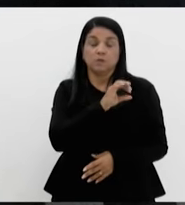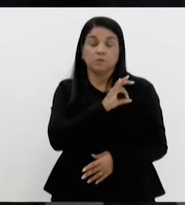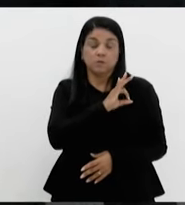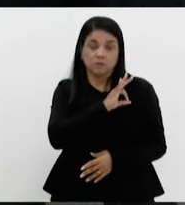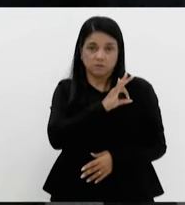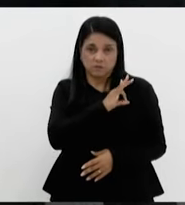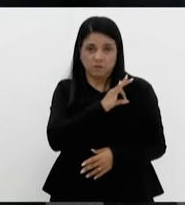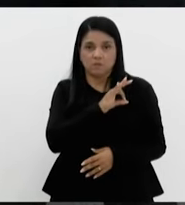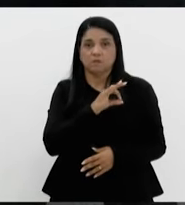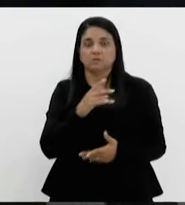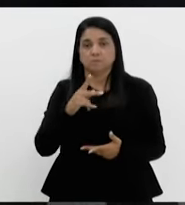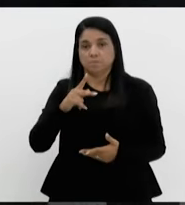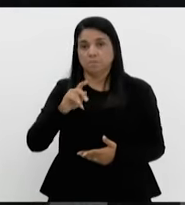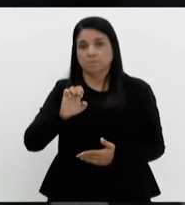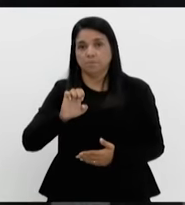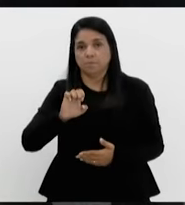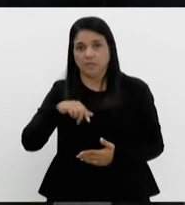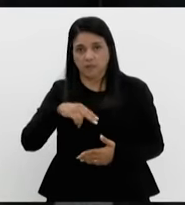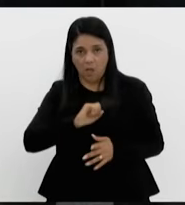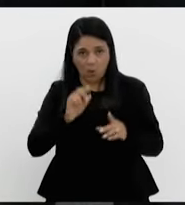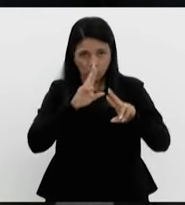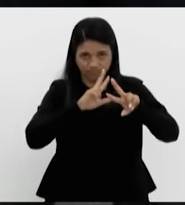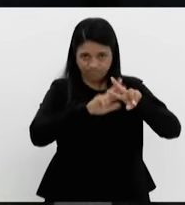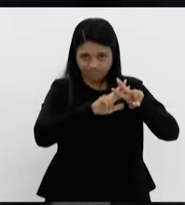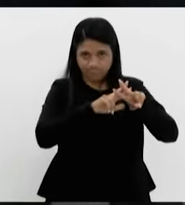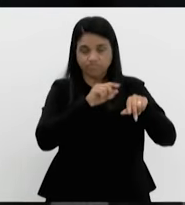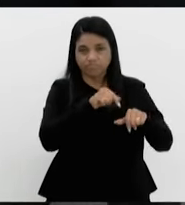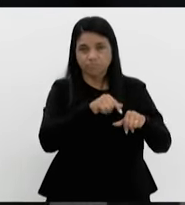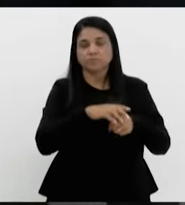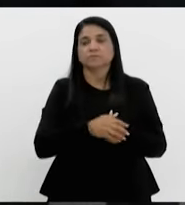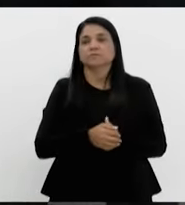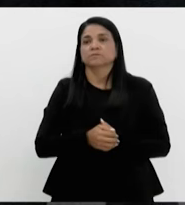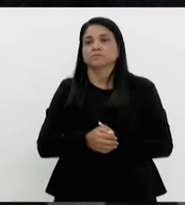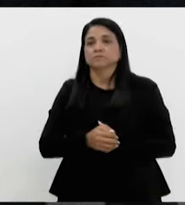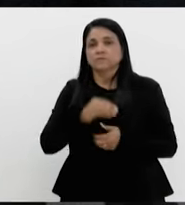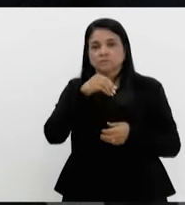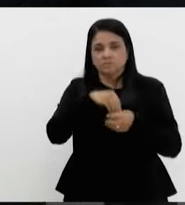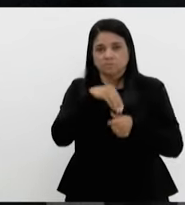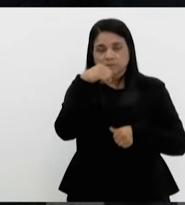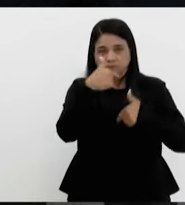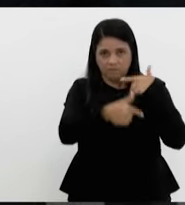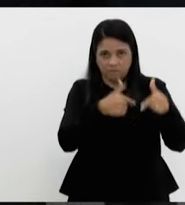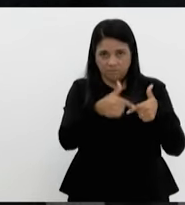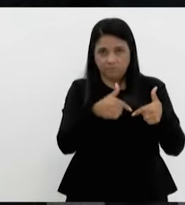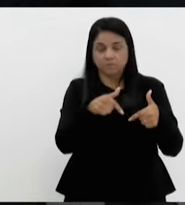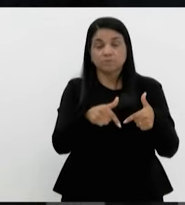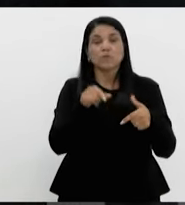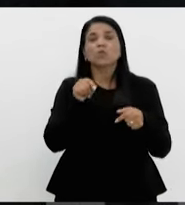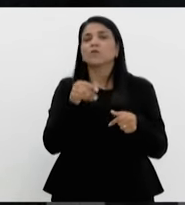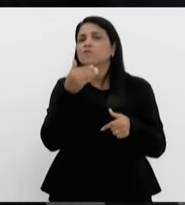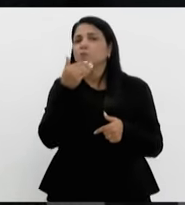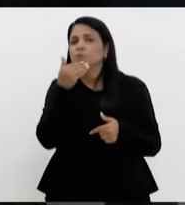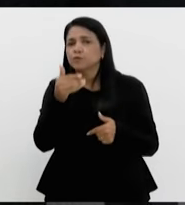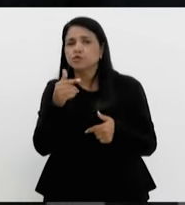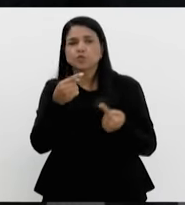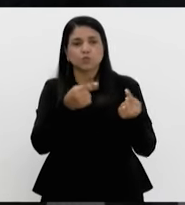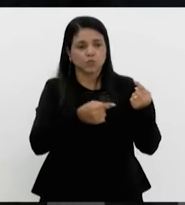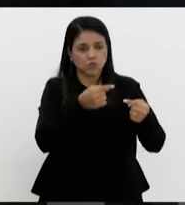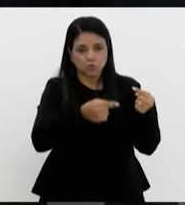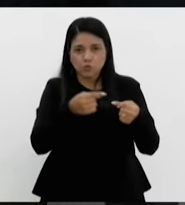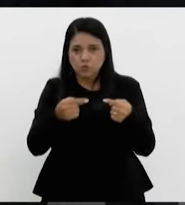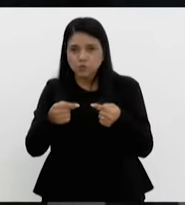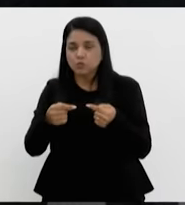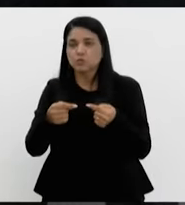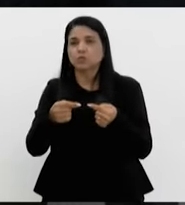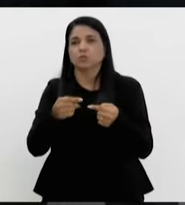Agora, senhora presidente, o que foi pleiteado ali naquele momento, dialogado naquele momento, é, em